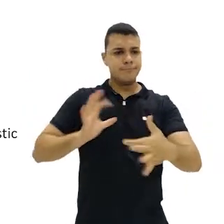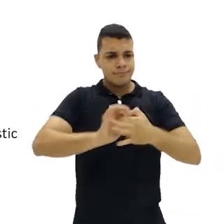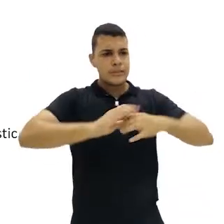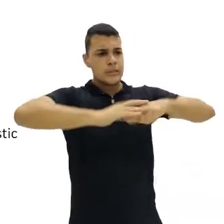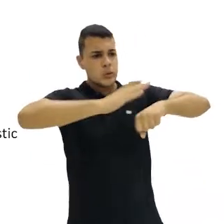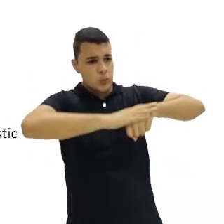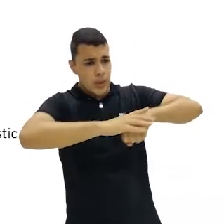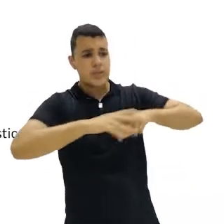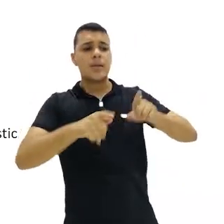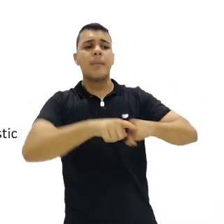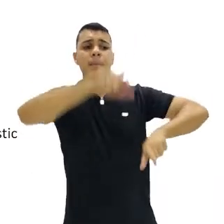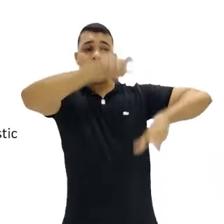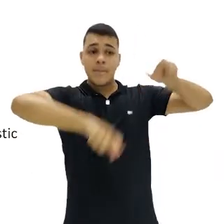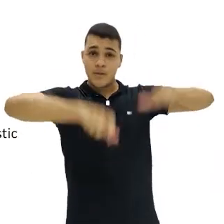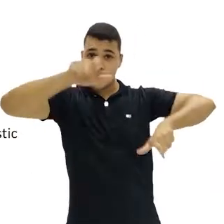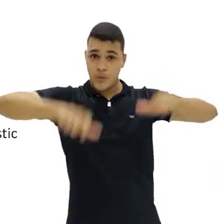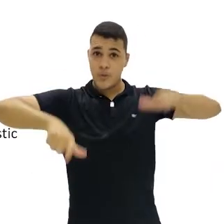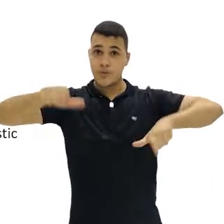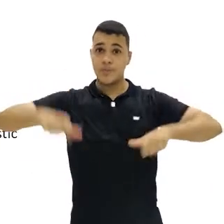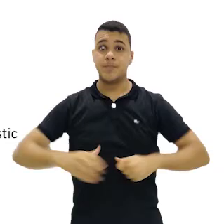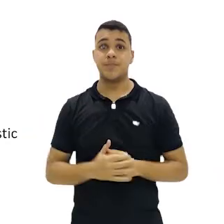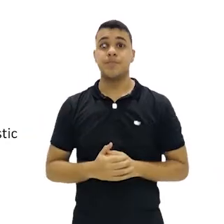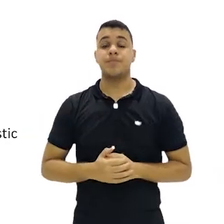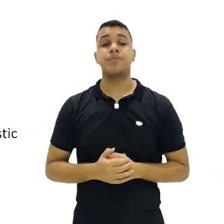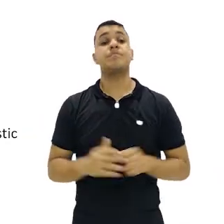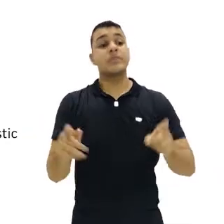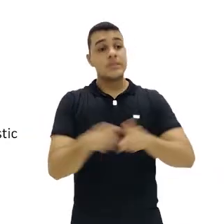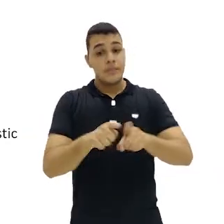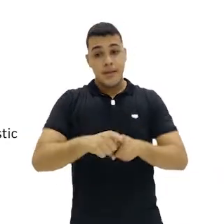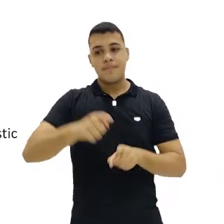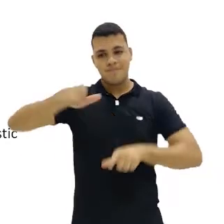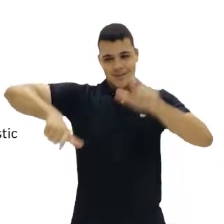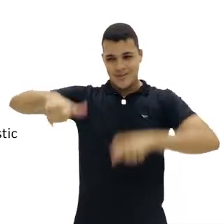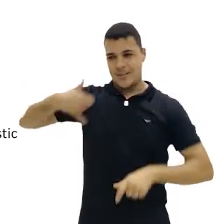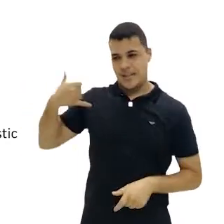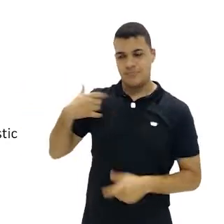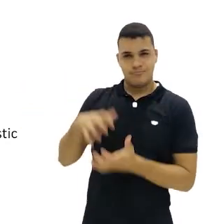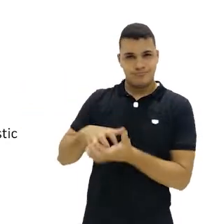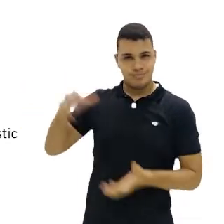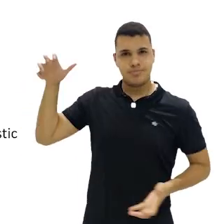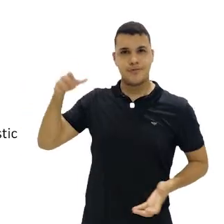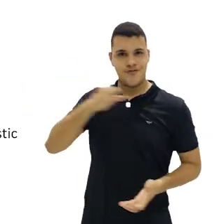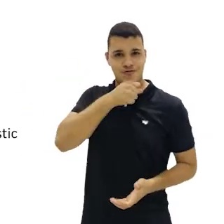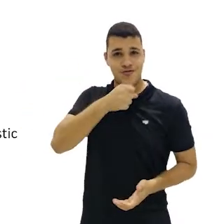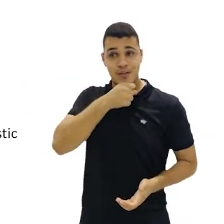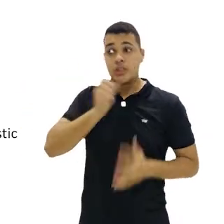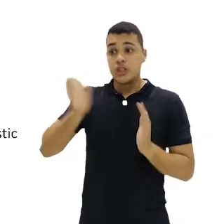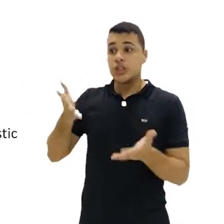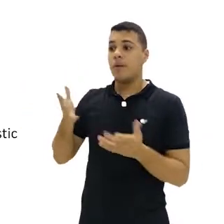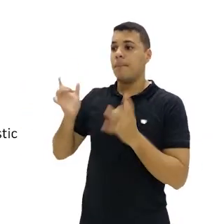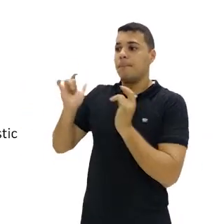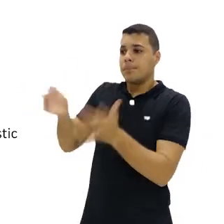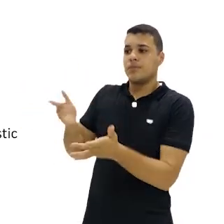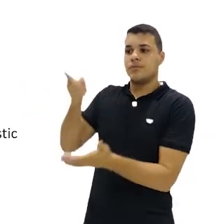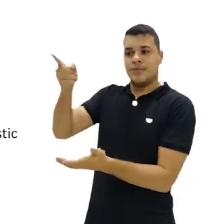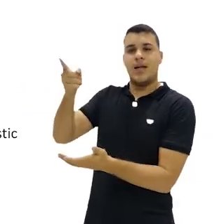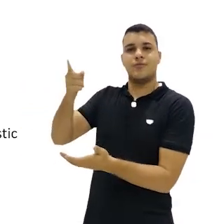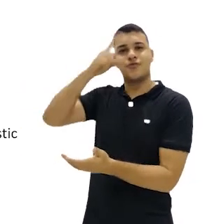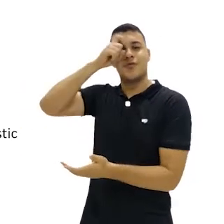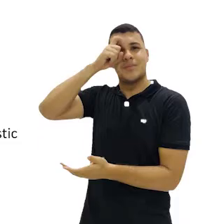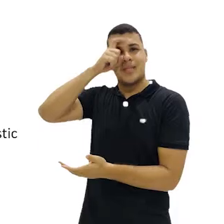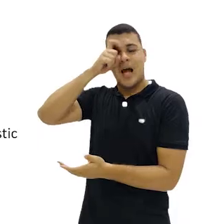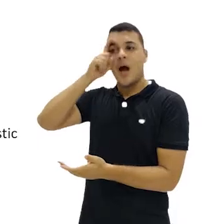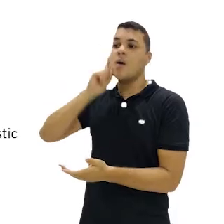idosos que internaram, que foram admitidos para tratamento da Covid-19.